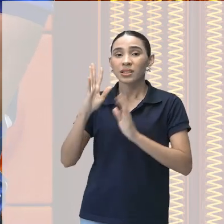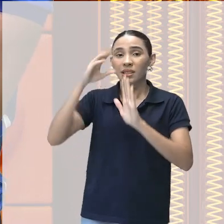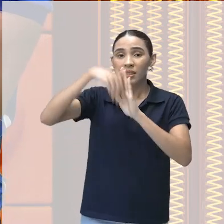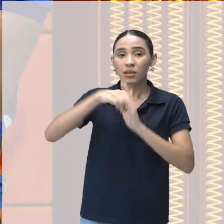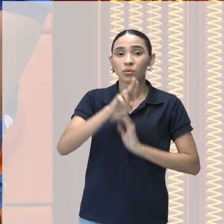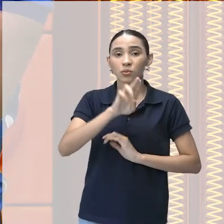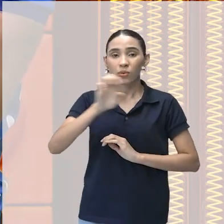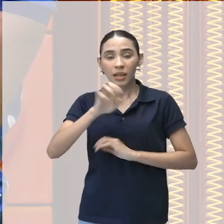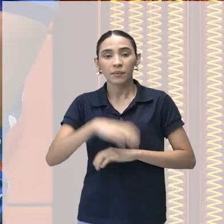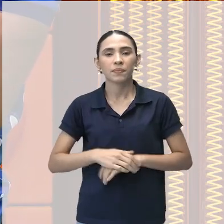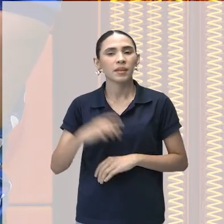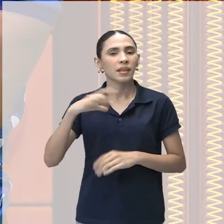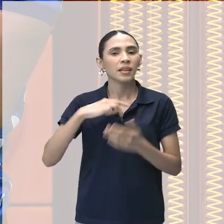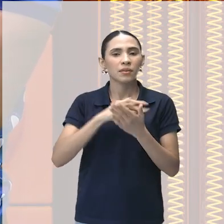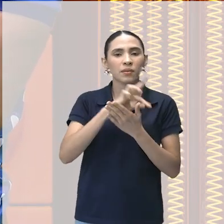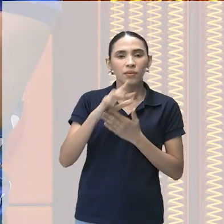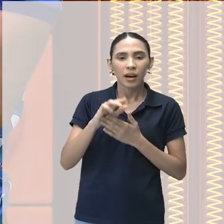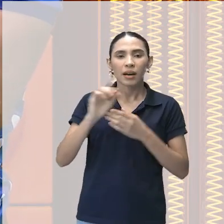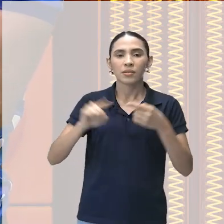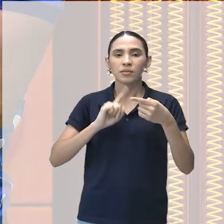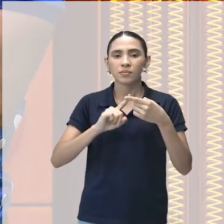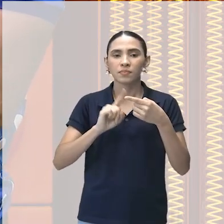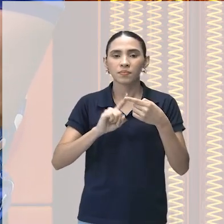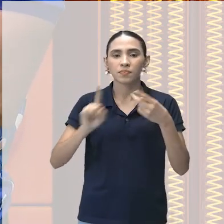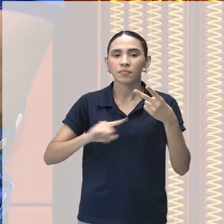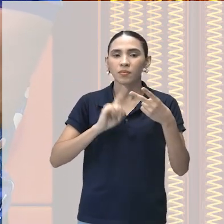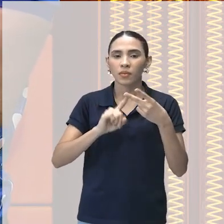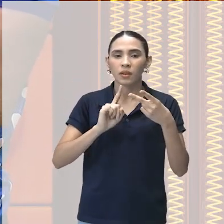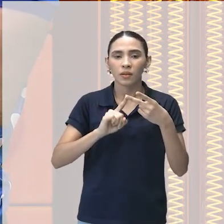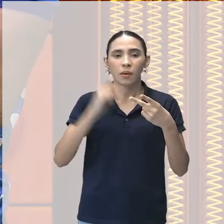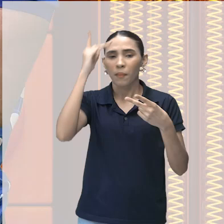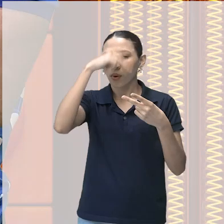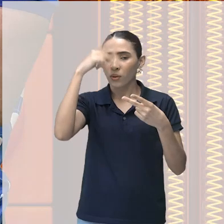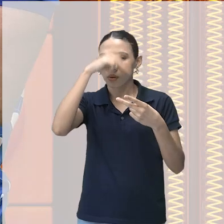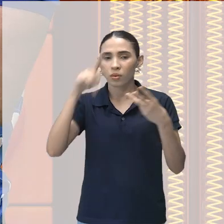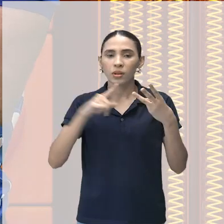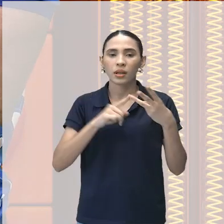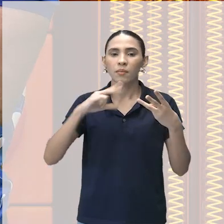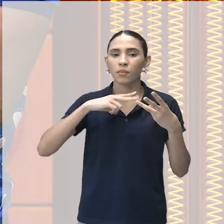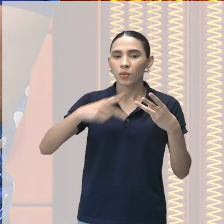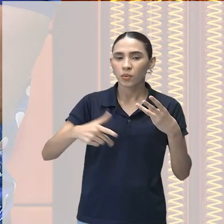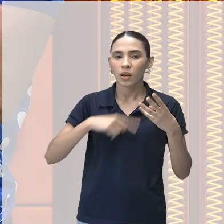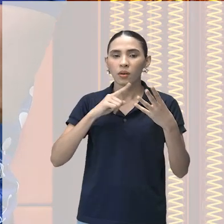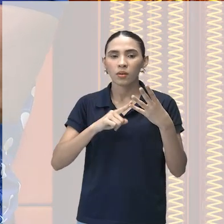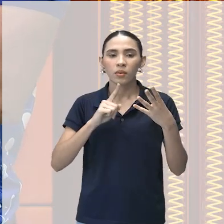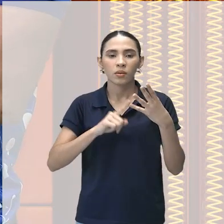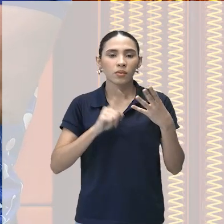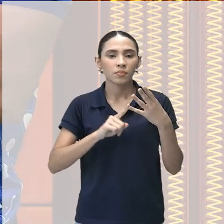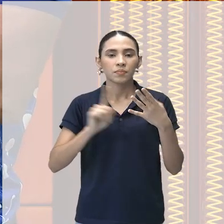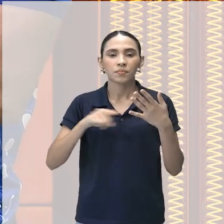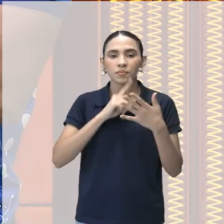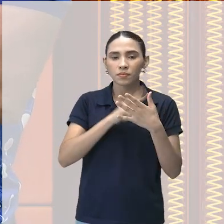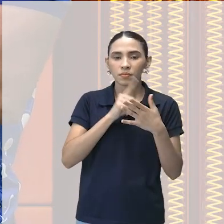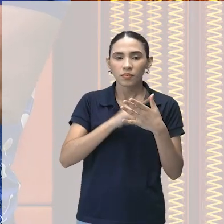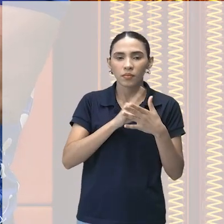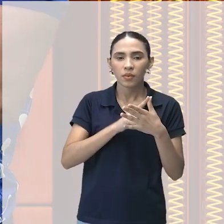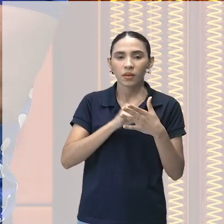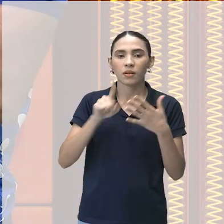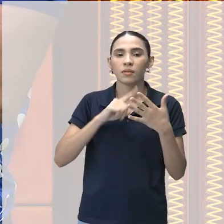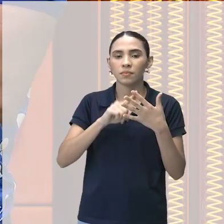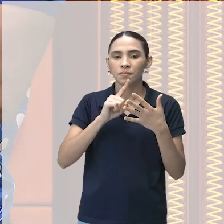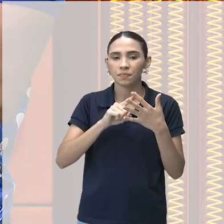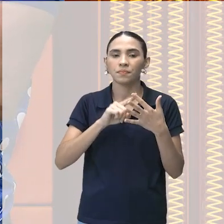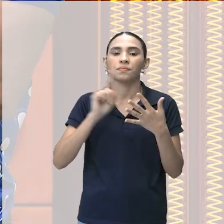Europeia, certo? A gente tem diversos países: Malta, Países Baixos, Polônia, Portugal, Romênia,